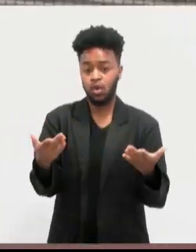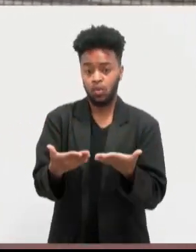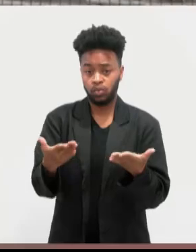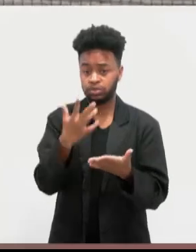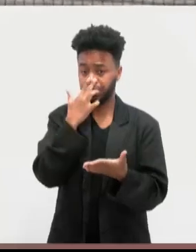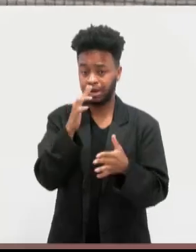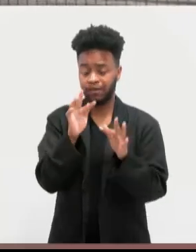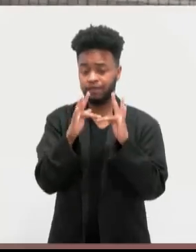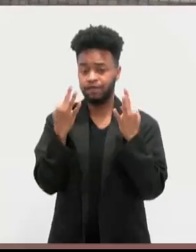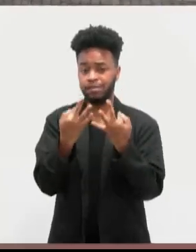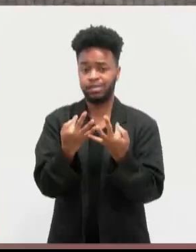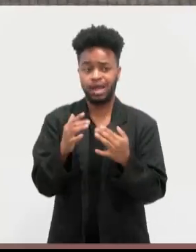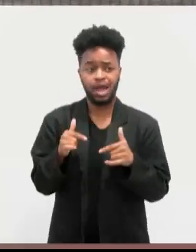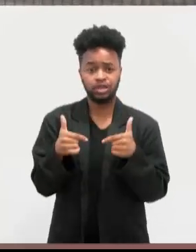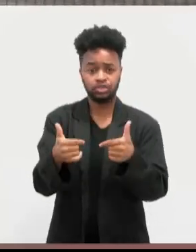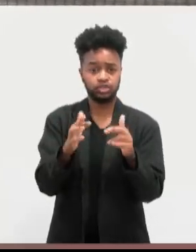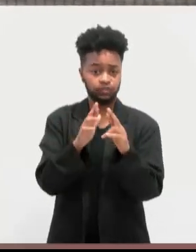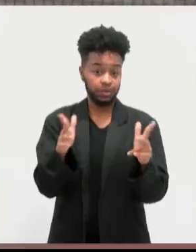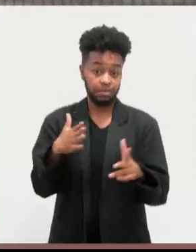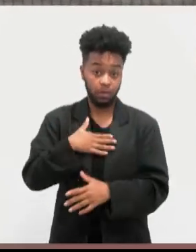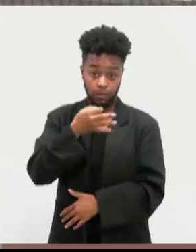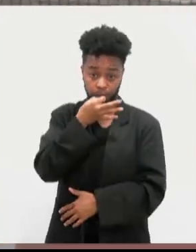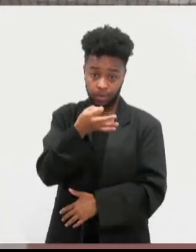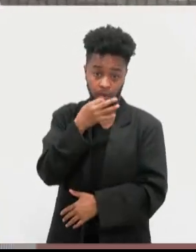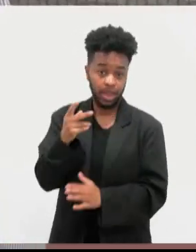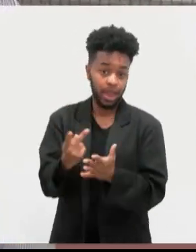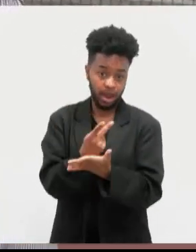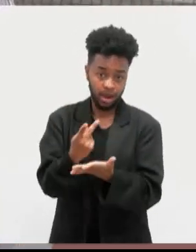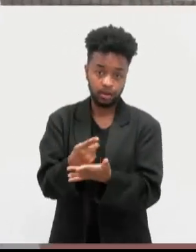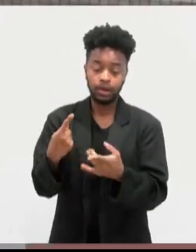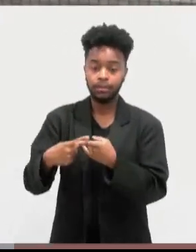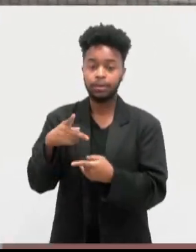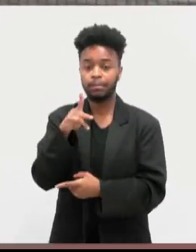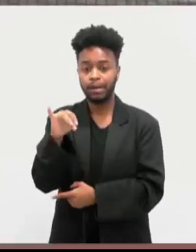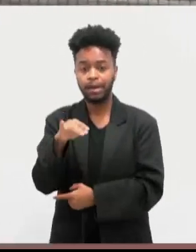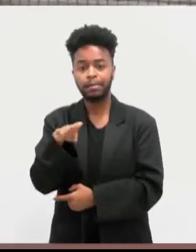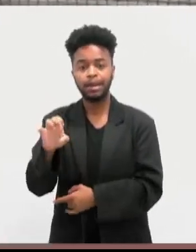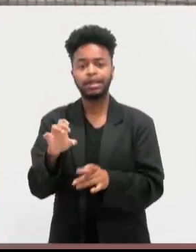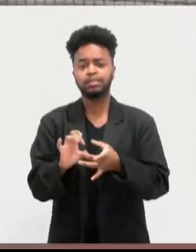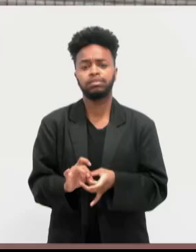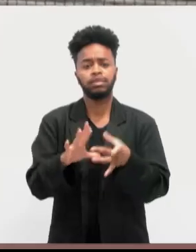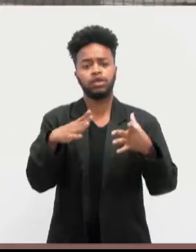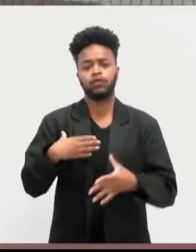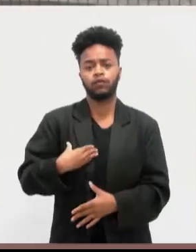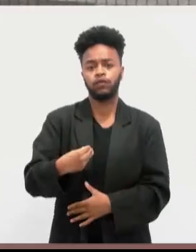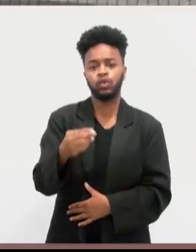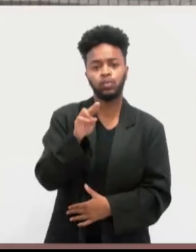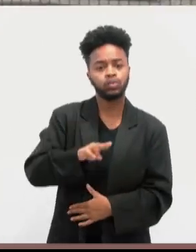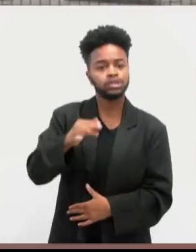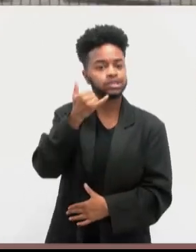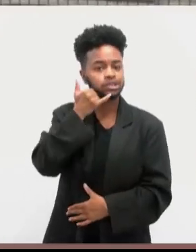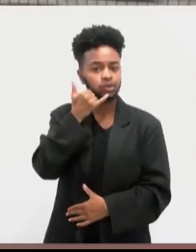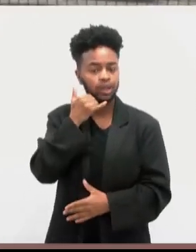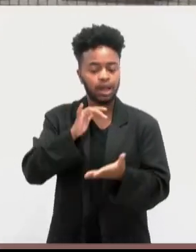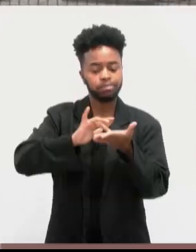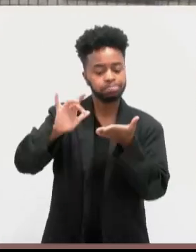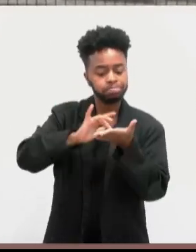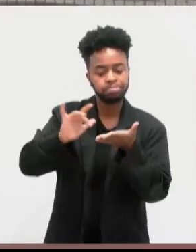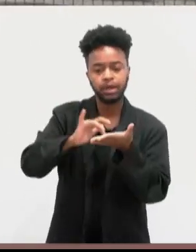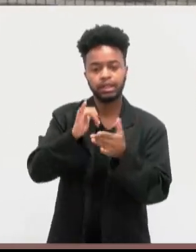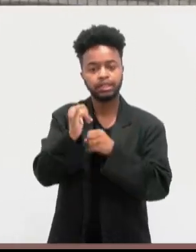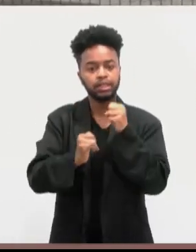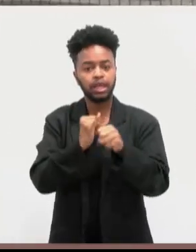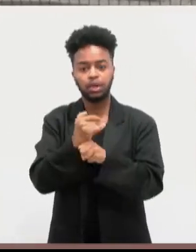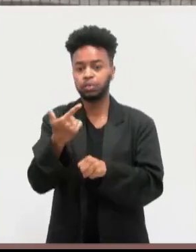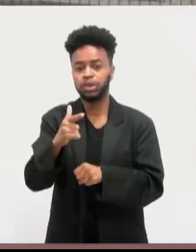forma diferente, na minha opinião, errada, né? Os pais deixam os filhos com um celular com acesso à internet, sem se